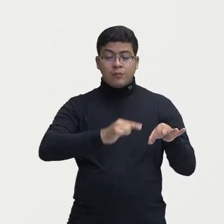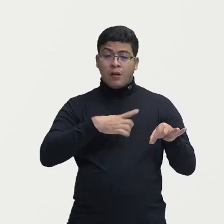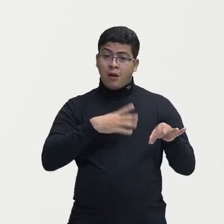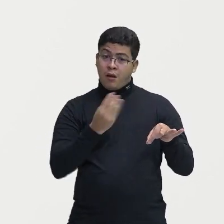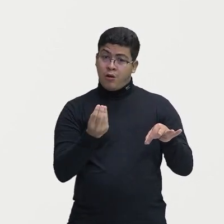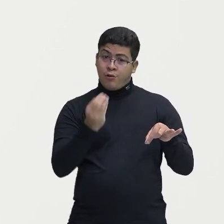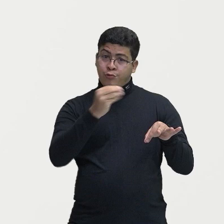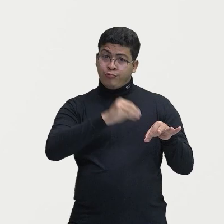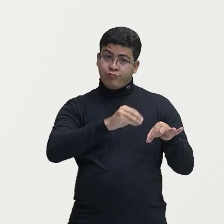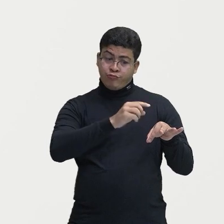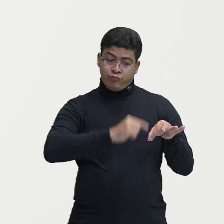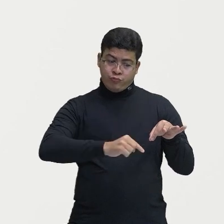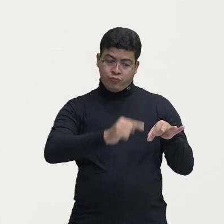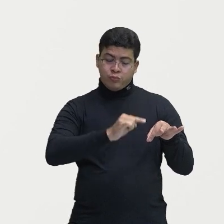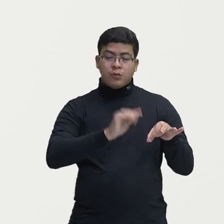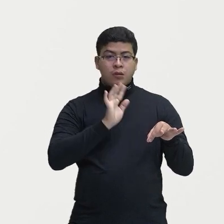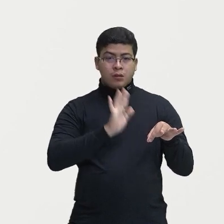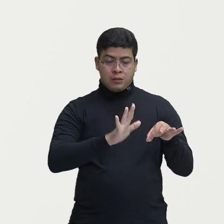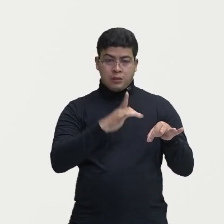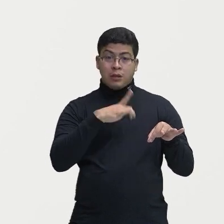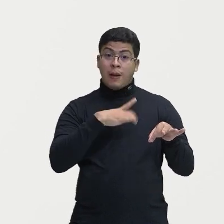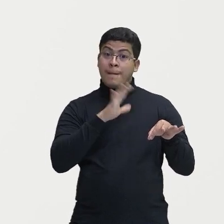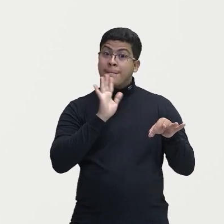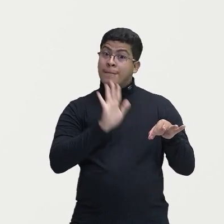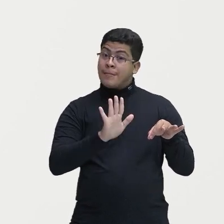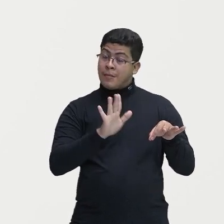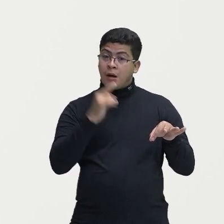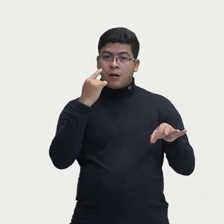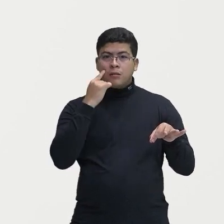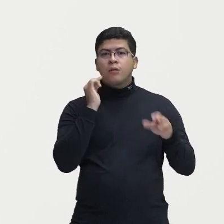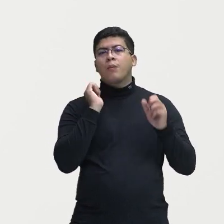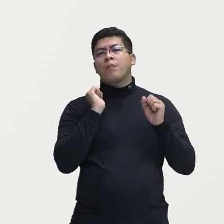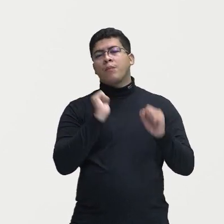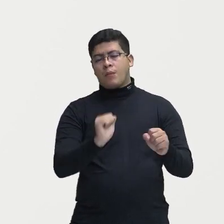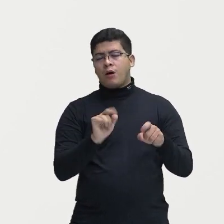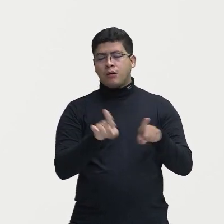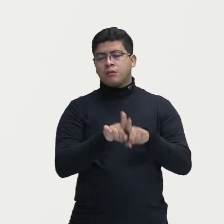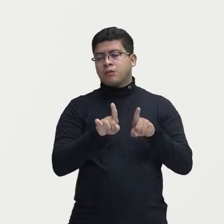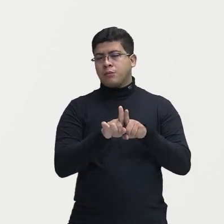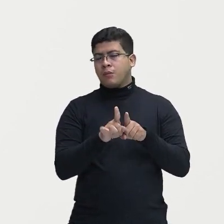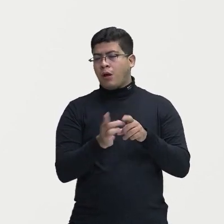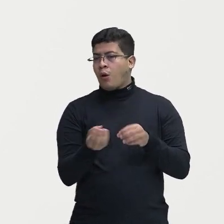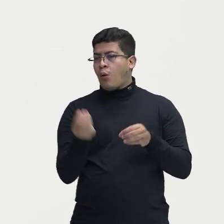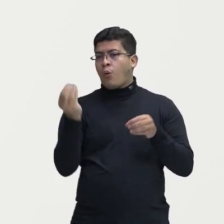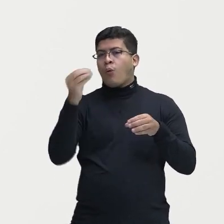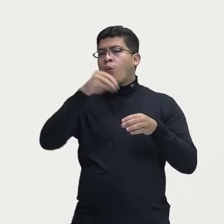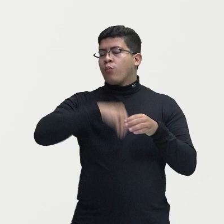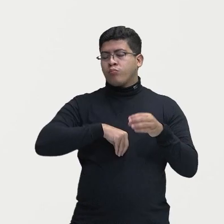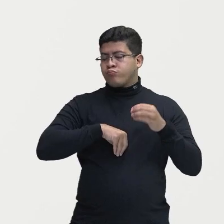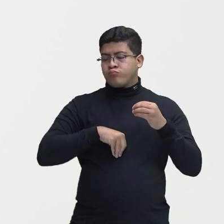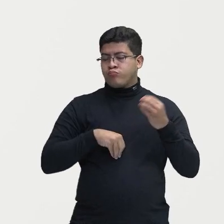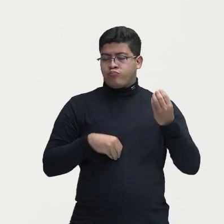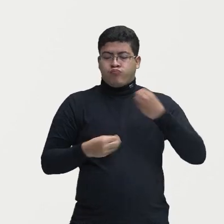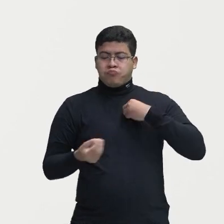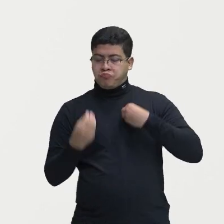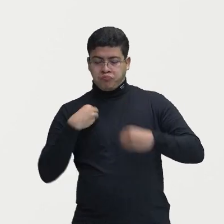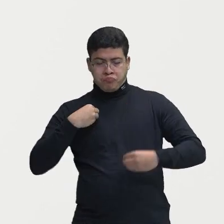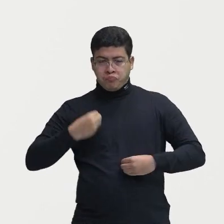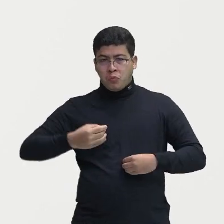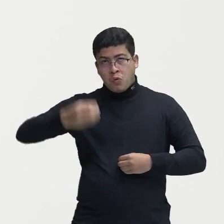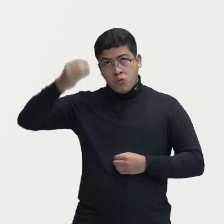o aparelho reprodutor, mas o fungo também pode se instalar em outras partes do nosso corpo, no